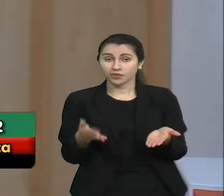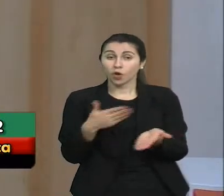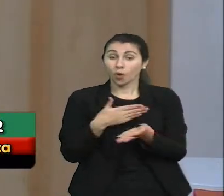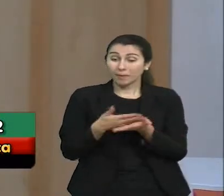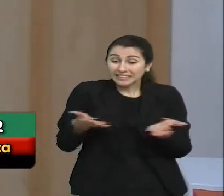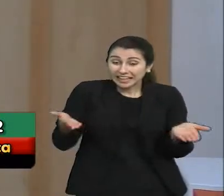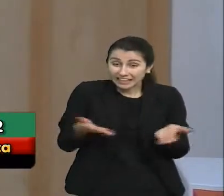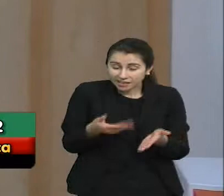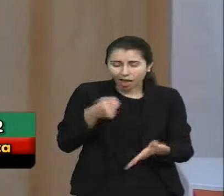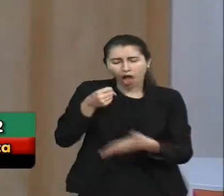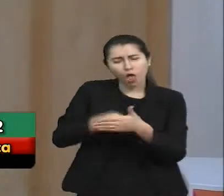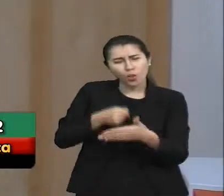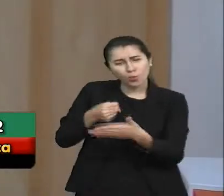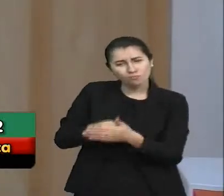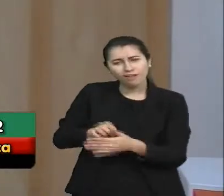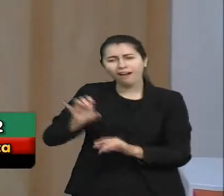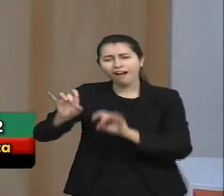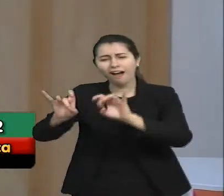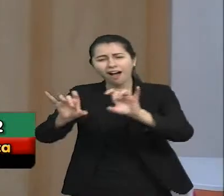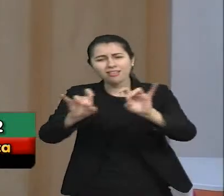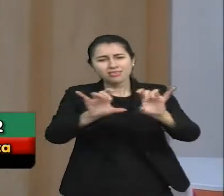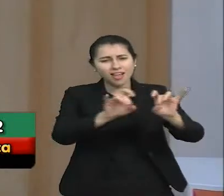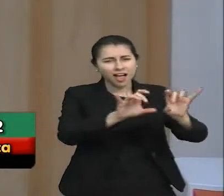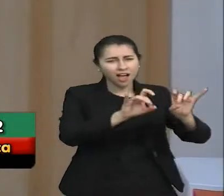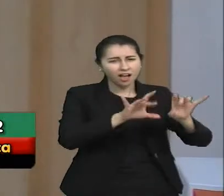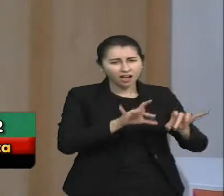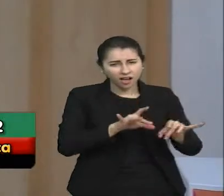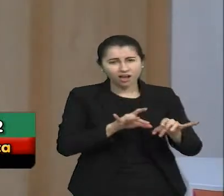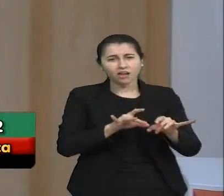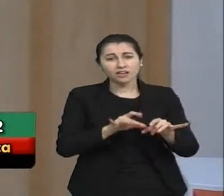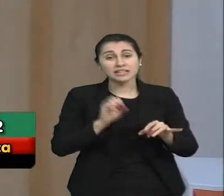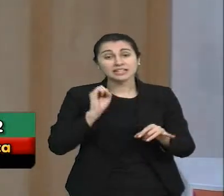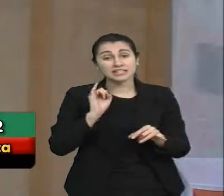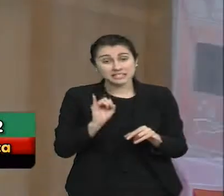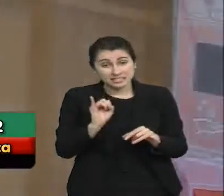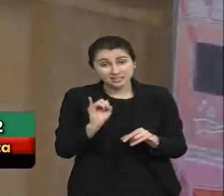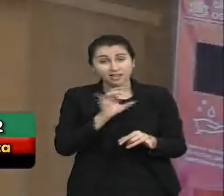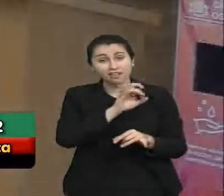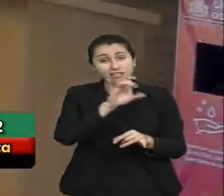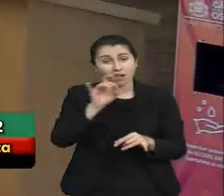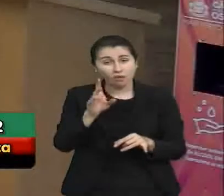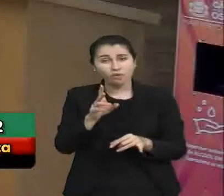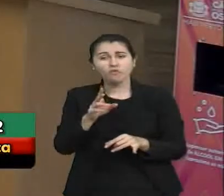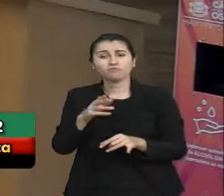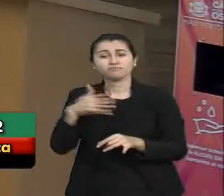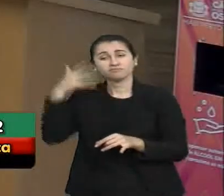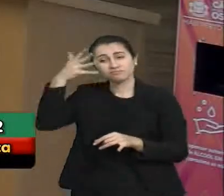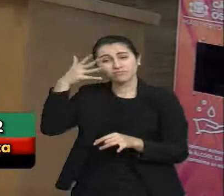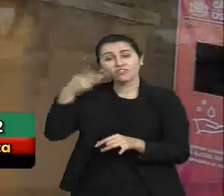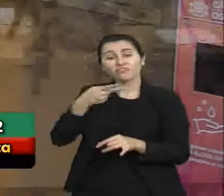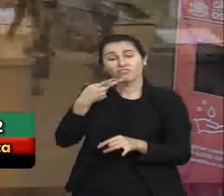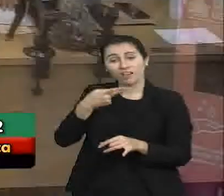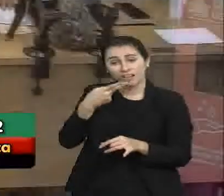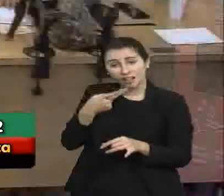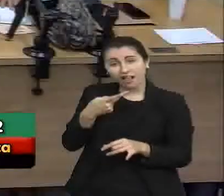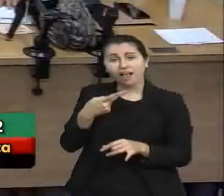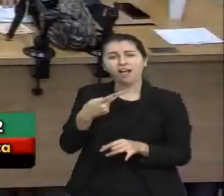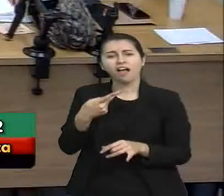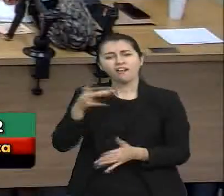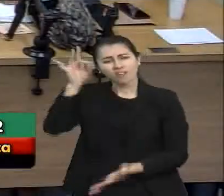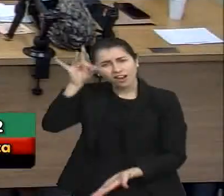luta. Cada um de nós, se a gente abrir a boca e se a gente falar a